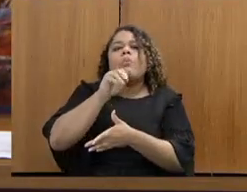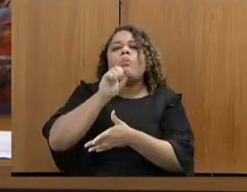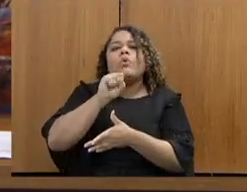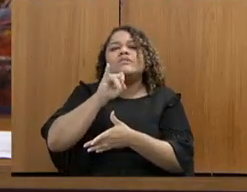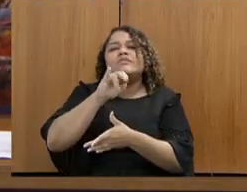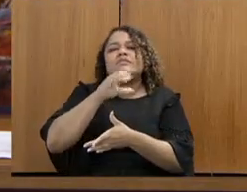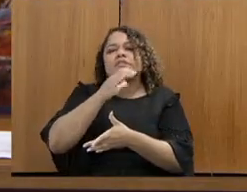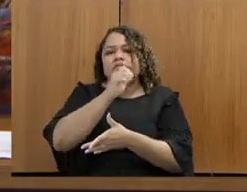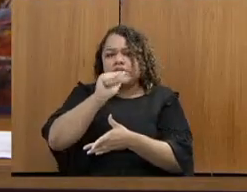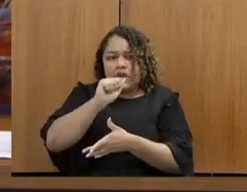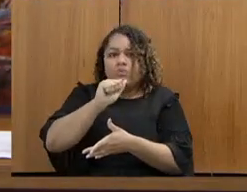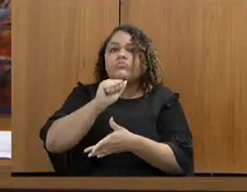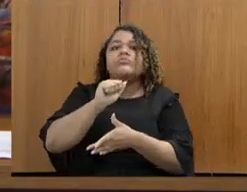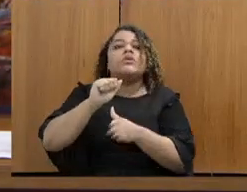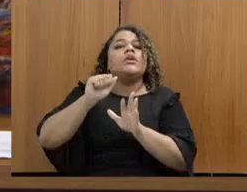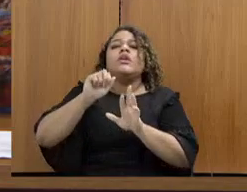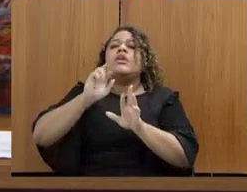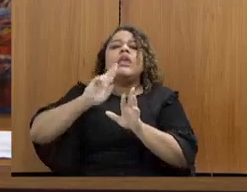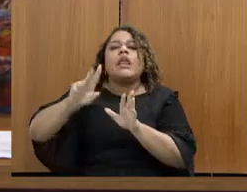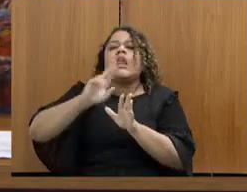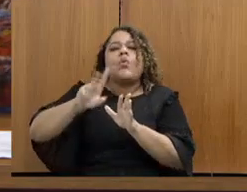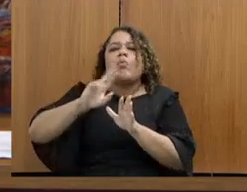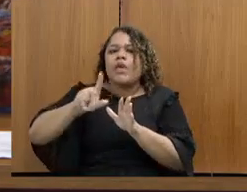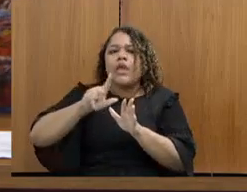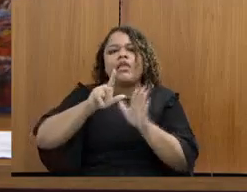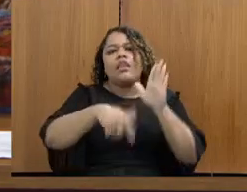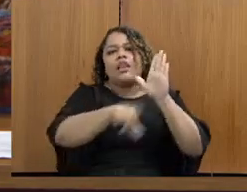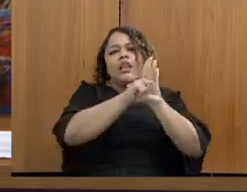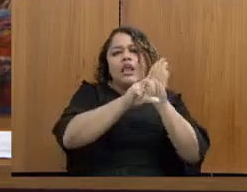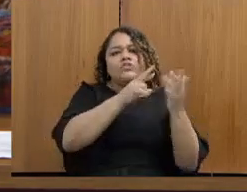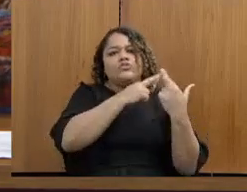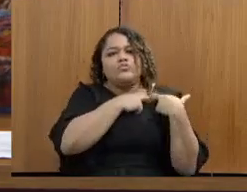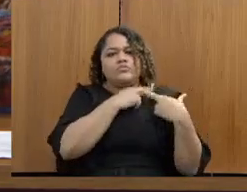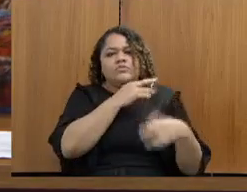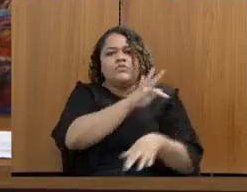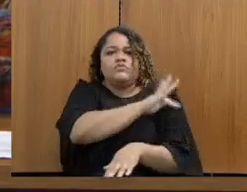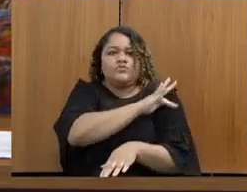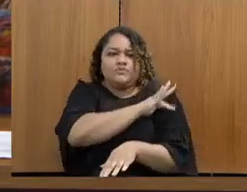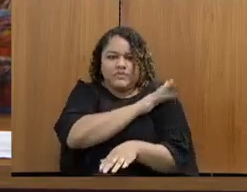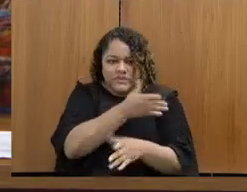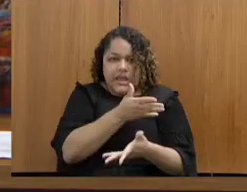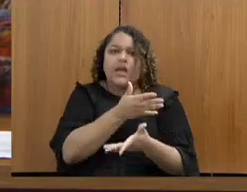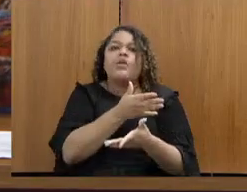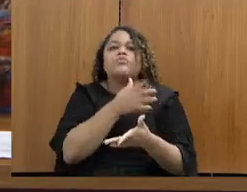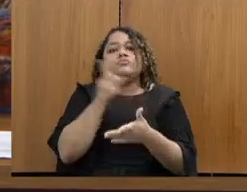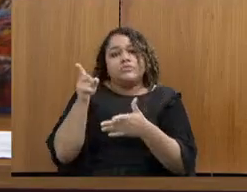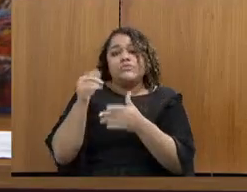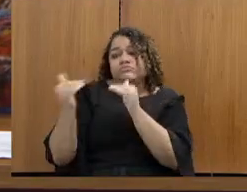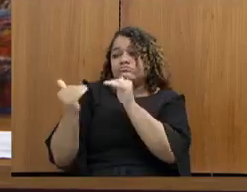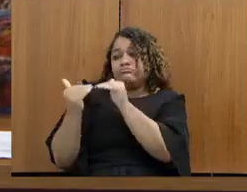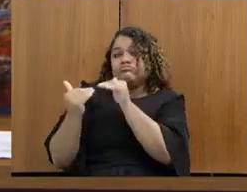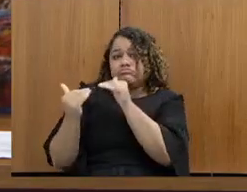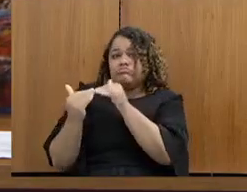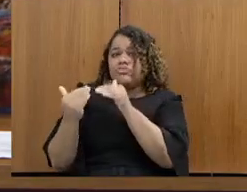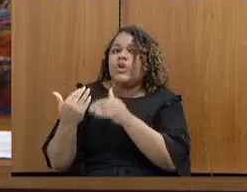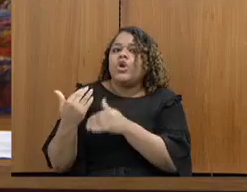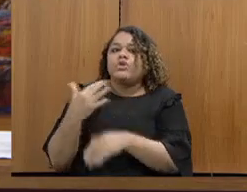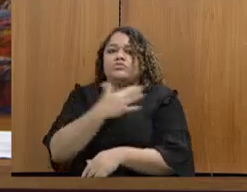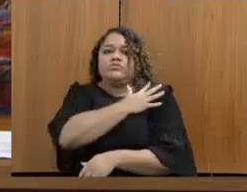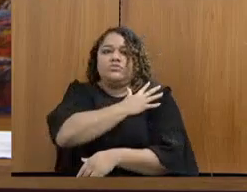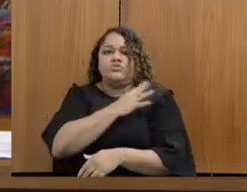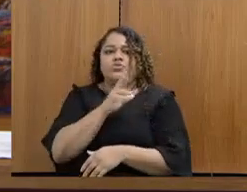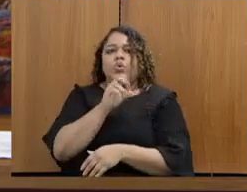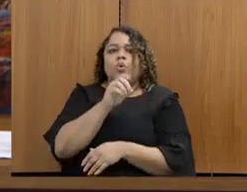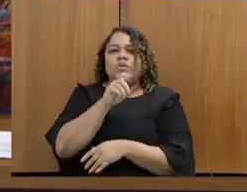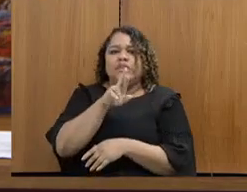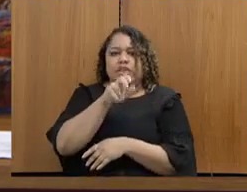nós Barra na lei de responsabilidade fiscal e nessa causa nós estamos hombreados com Sargento Rodrigues mas o caso da Polícia Civil ele